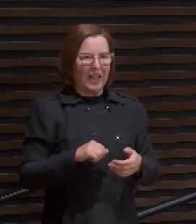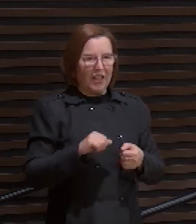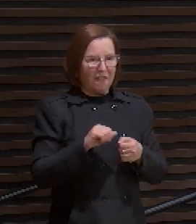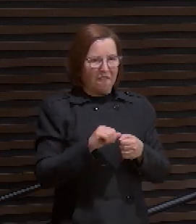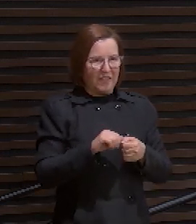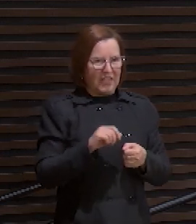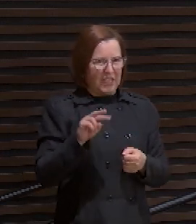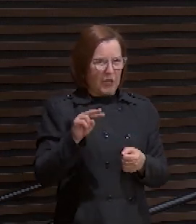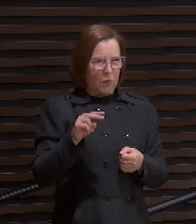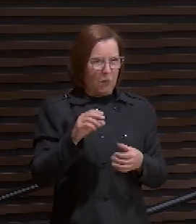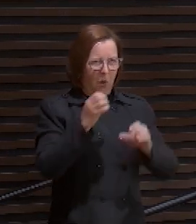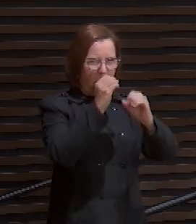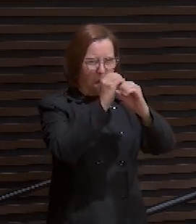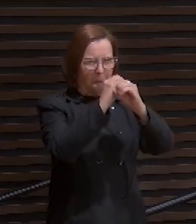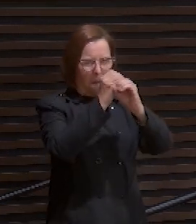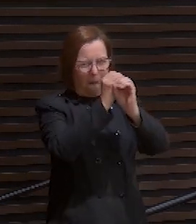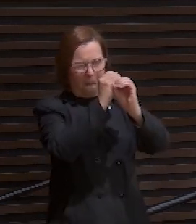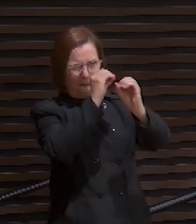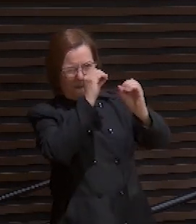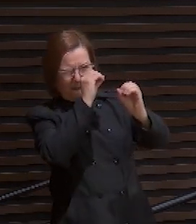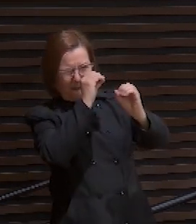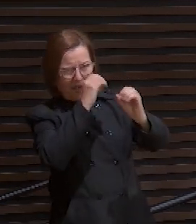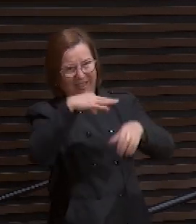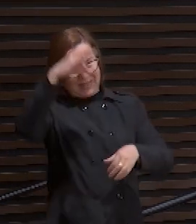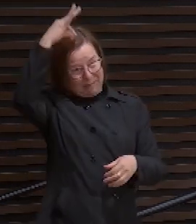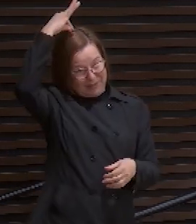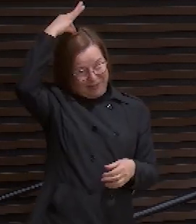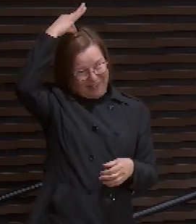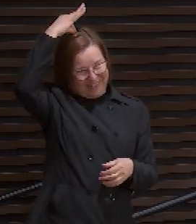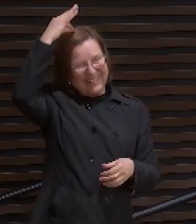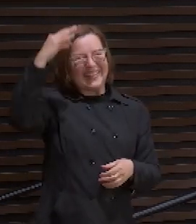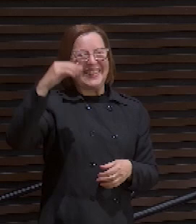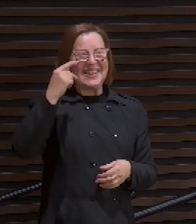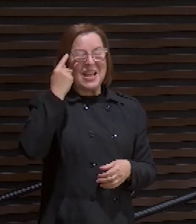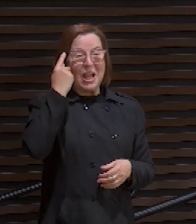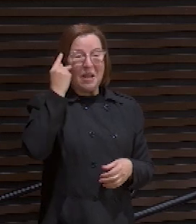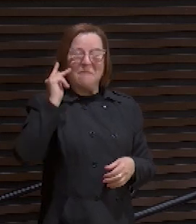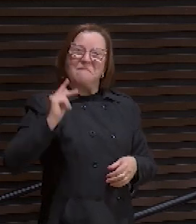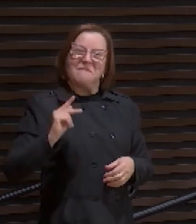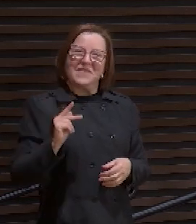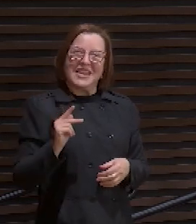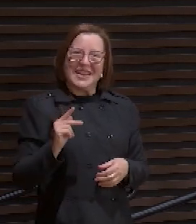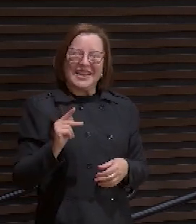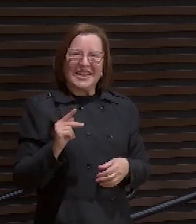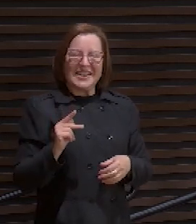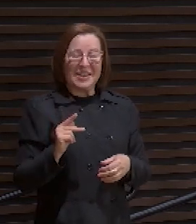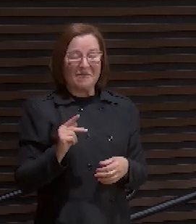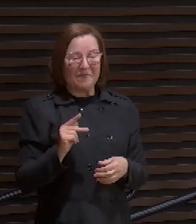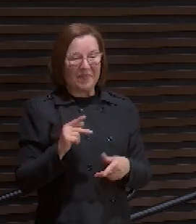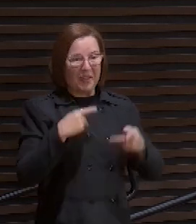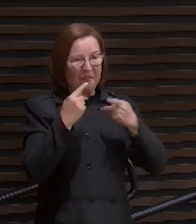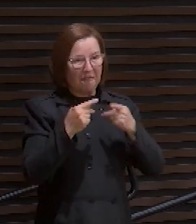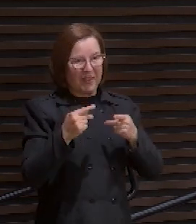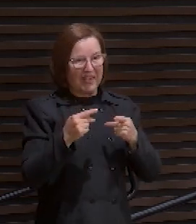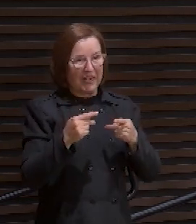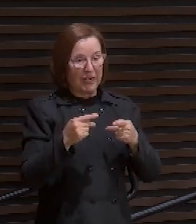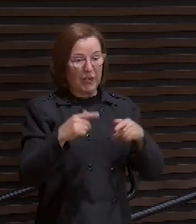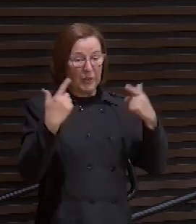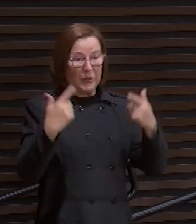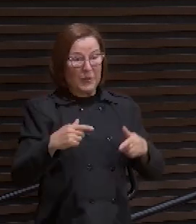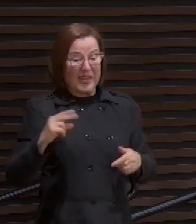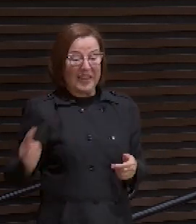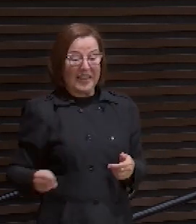espiritual para entrar no Santo dos Santos, no lugar